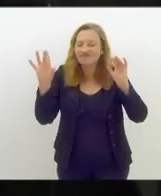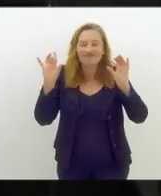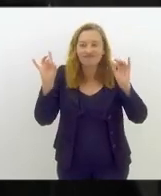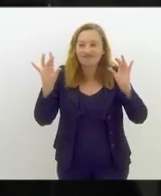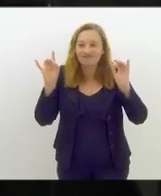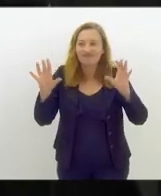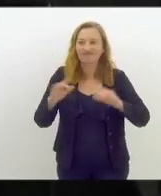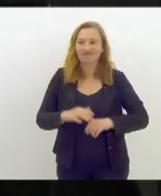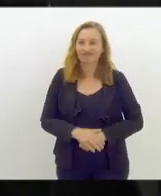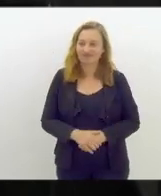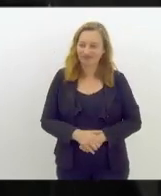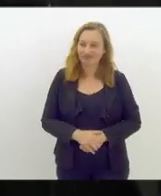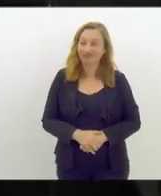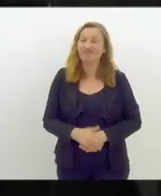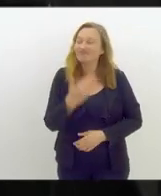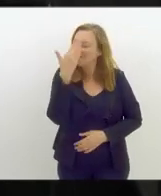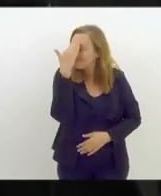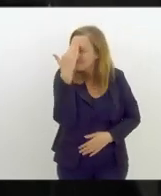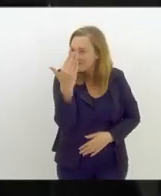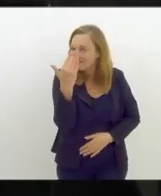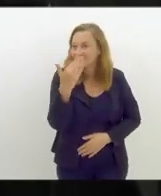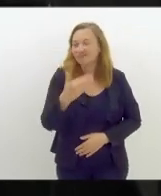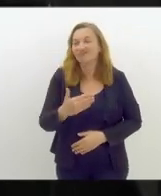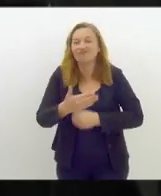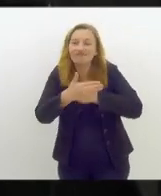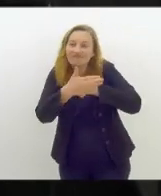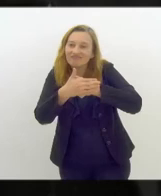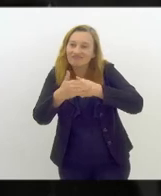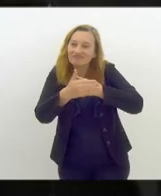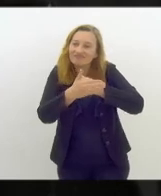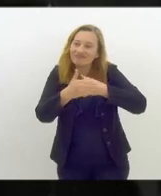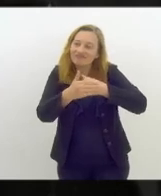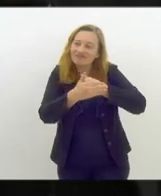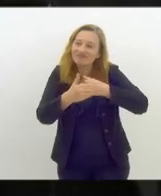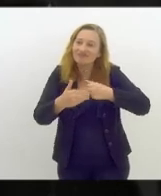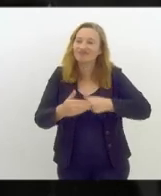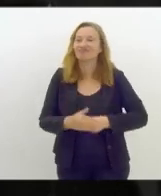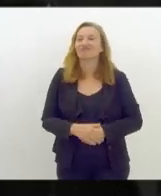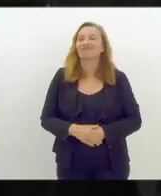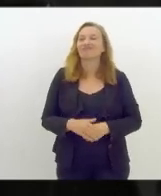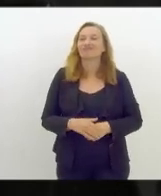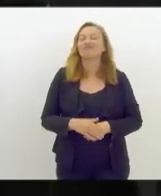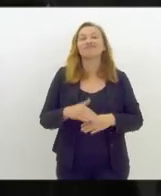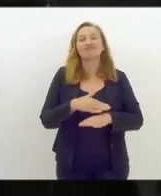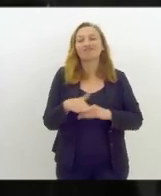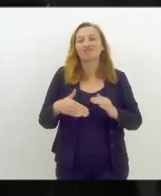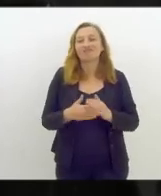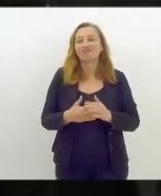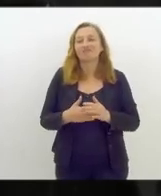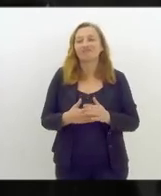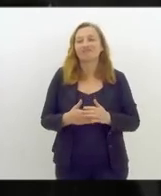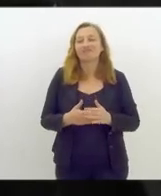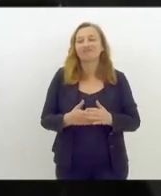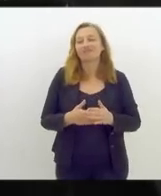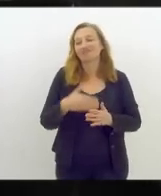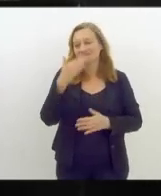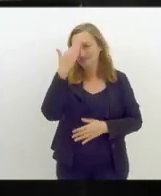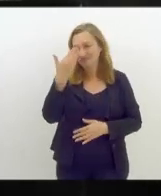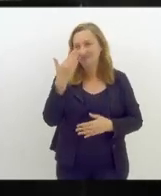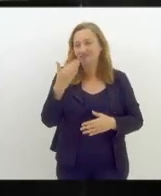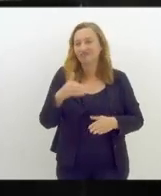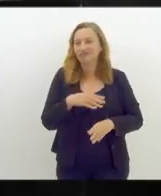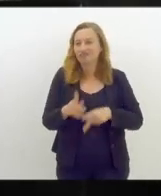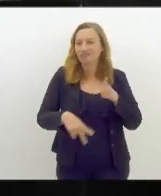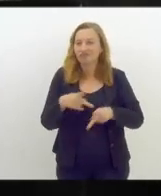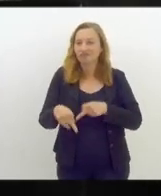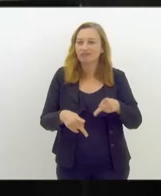especial, fazer um agradecimento carinhoso e externar toda a minha gratidão à população de